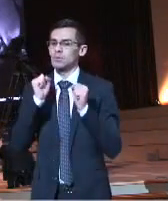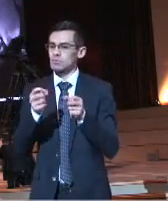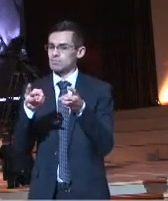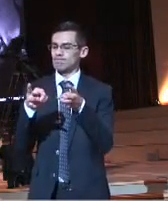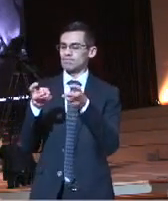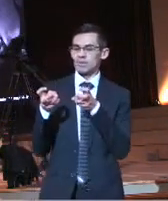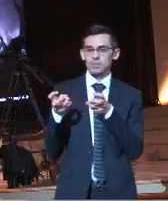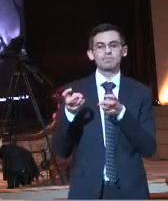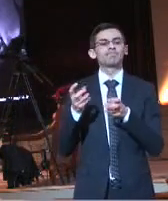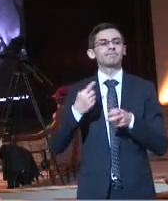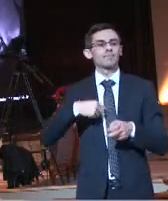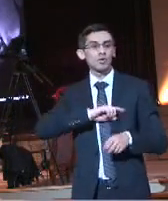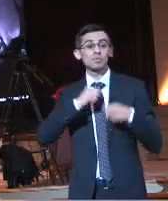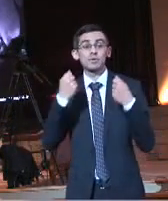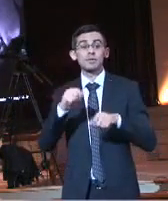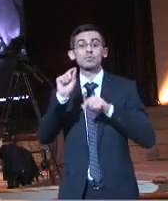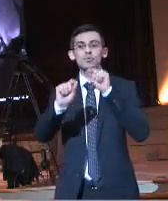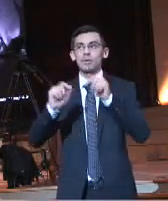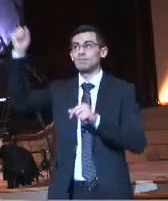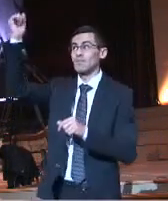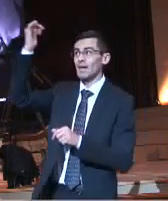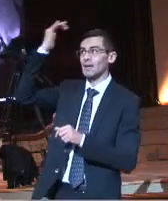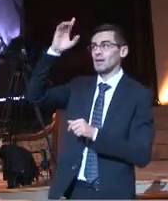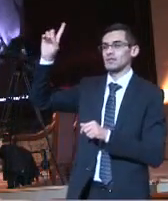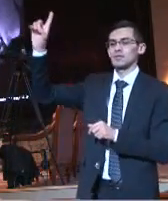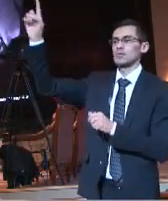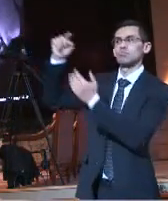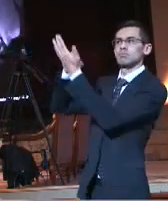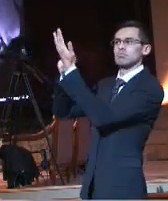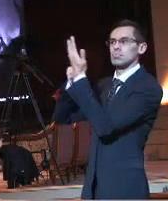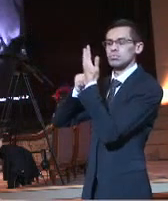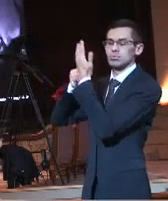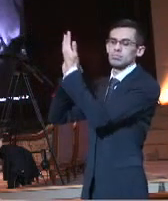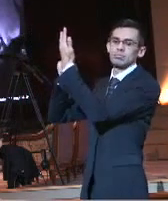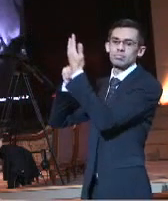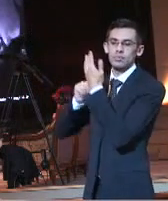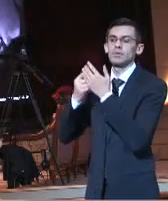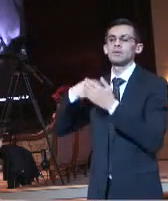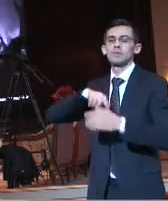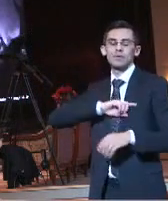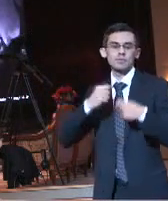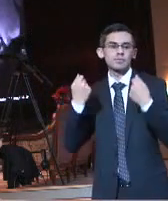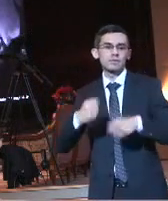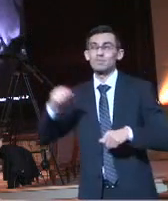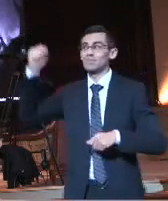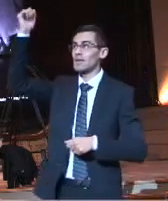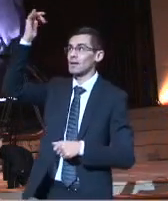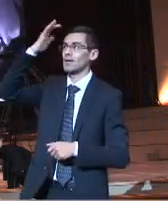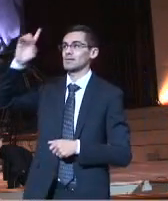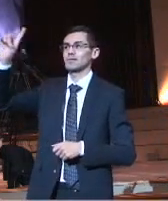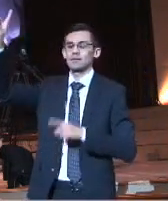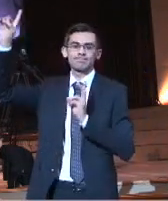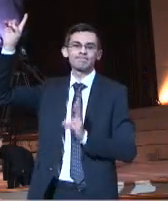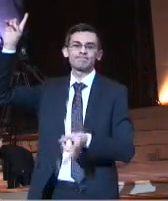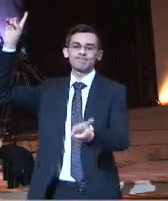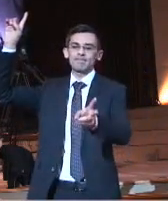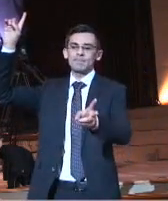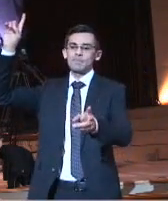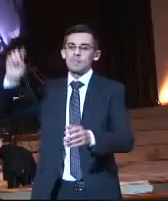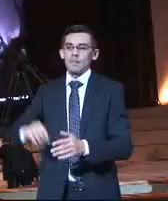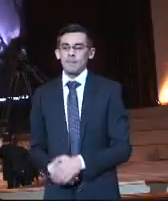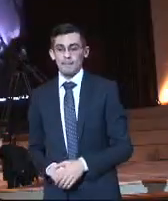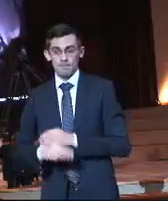a gente precisa da graça de Deus outra vez. Para cada uma delas, nós precisamos da graça de Deus. Terceira